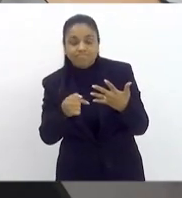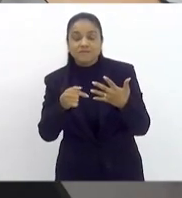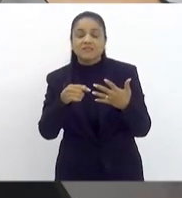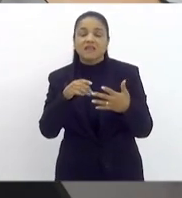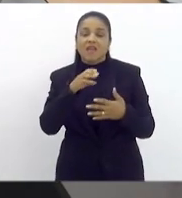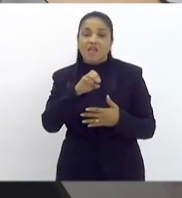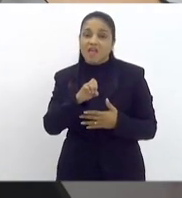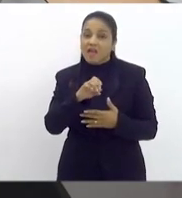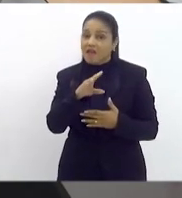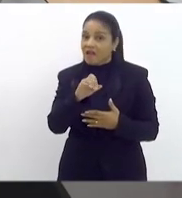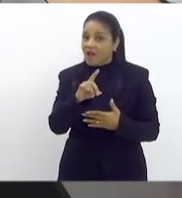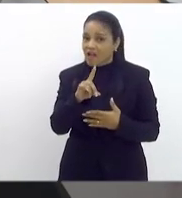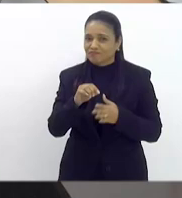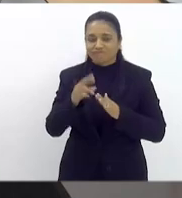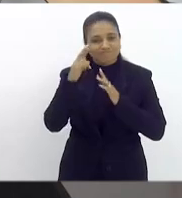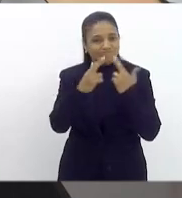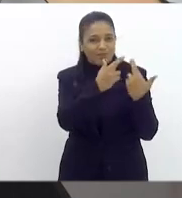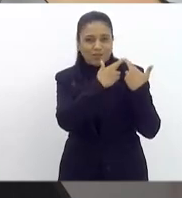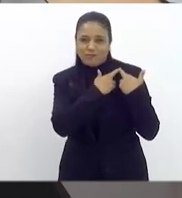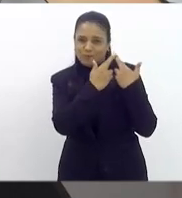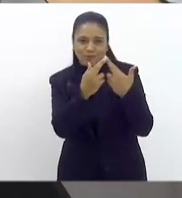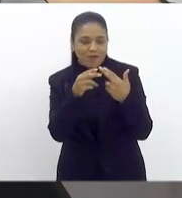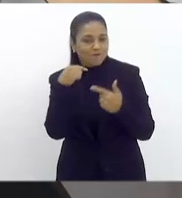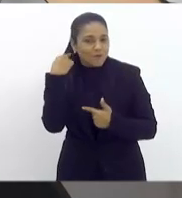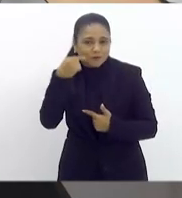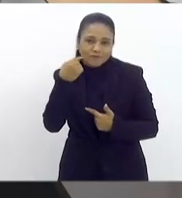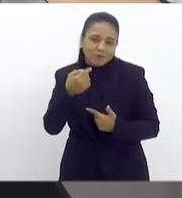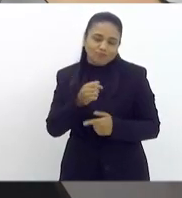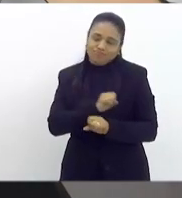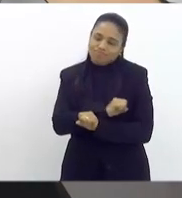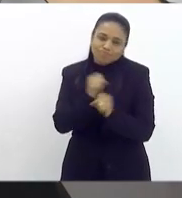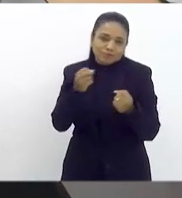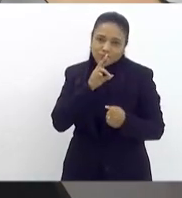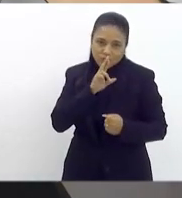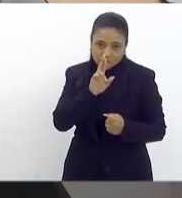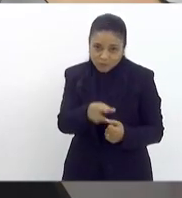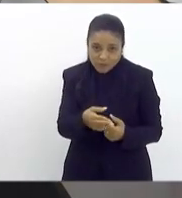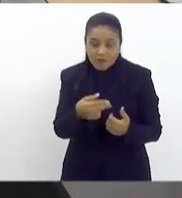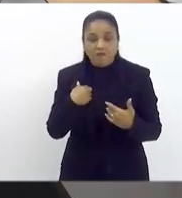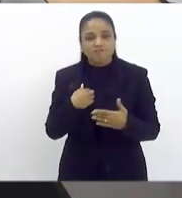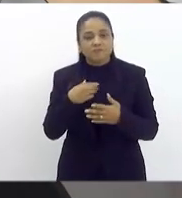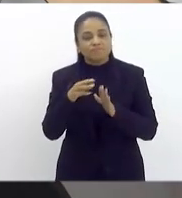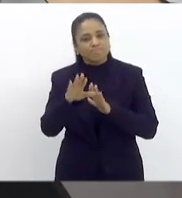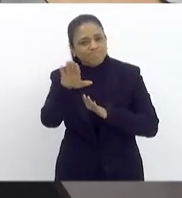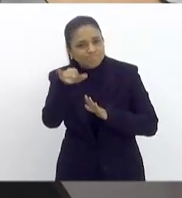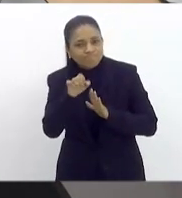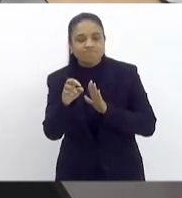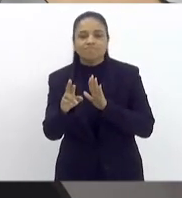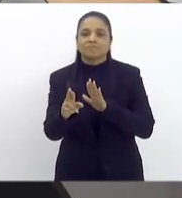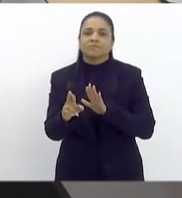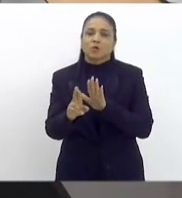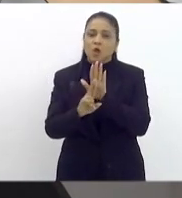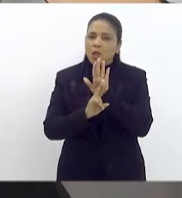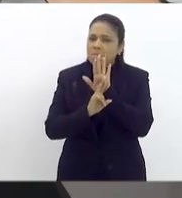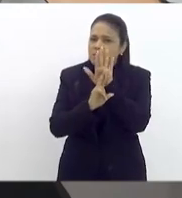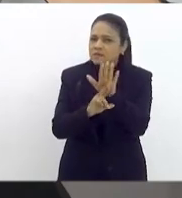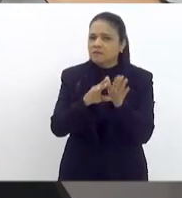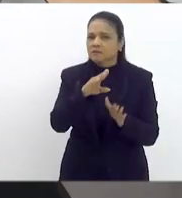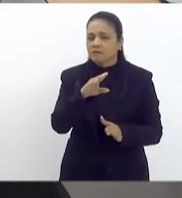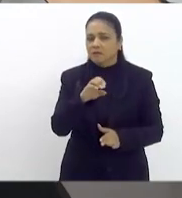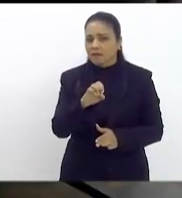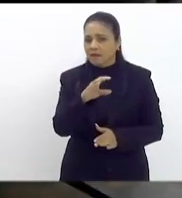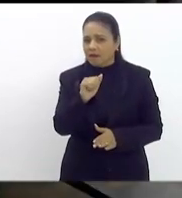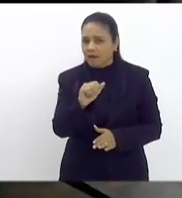ECAD, ele não vai ter condição de entrar. Eu realmente acho que a convocação é necessária, acho que a gente precisa dos representantes,